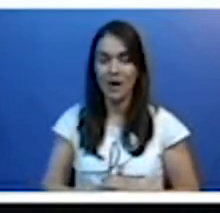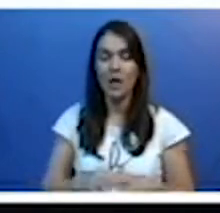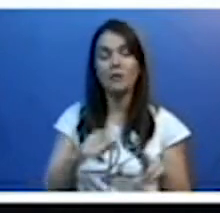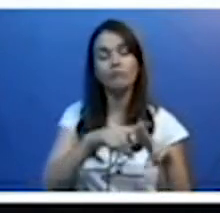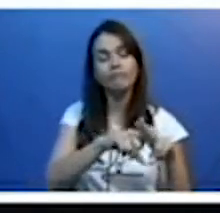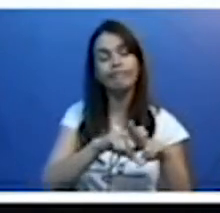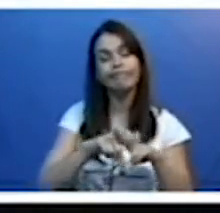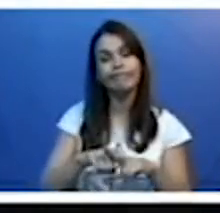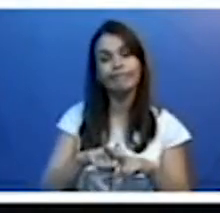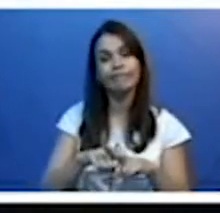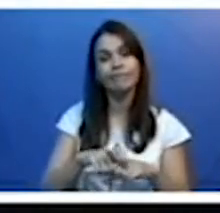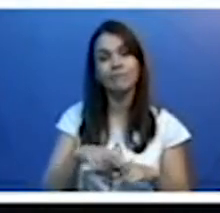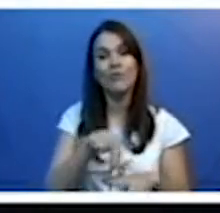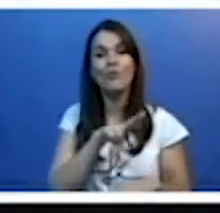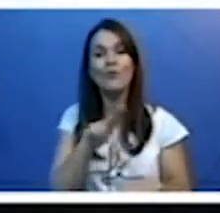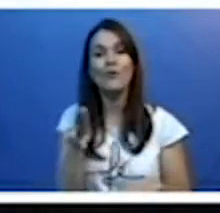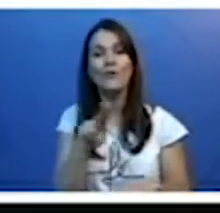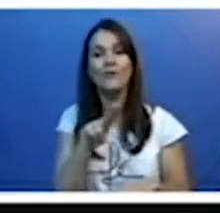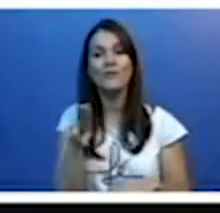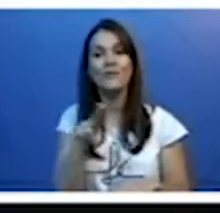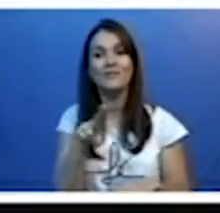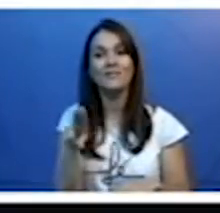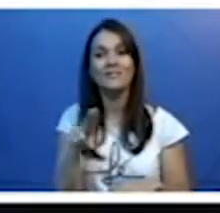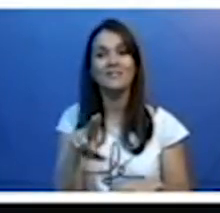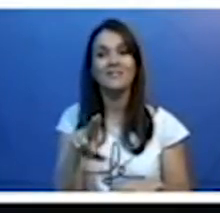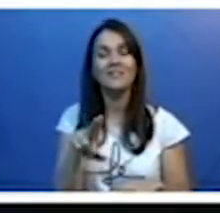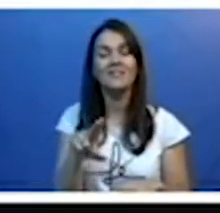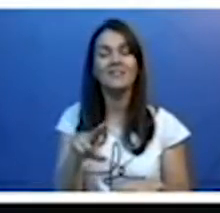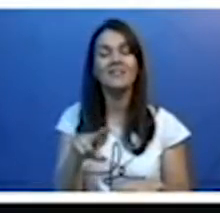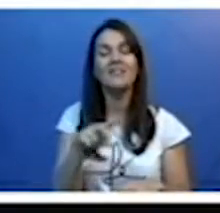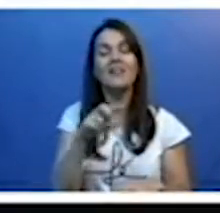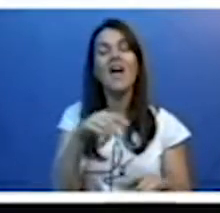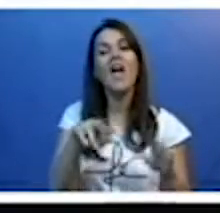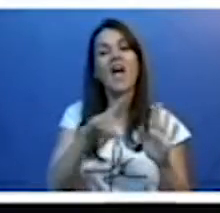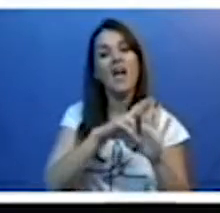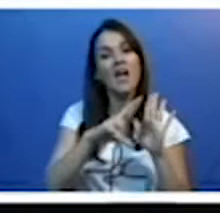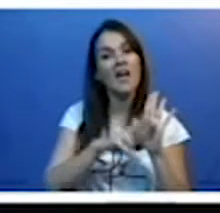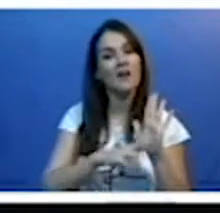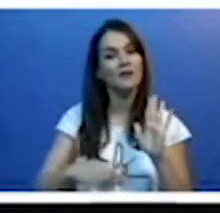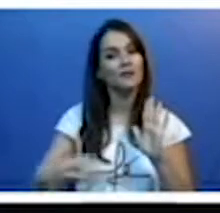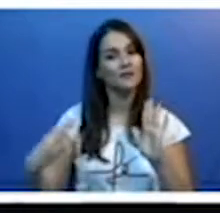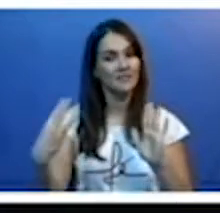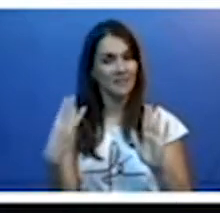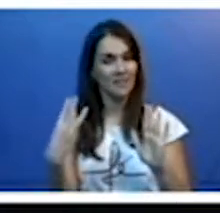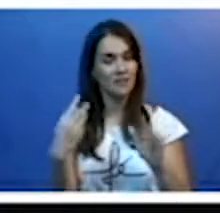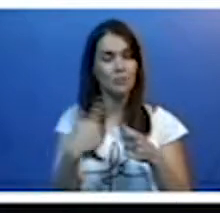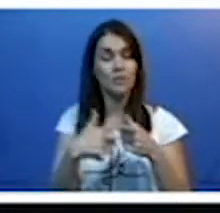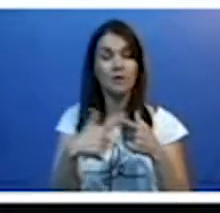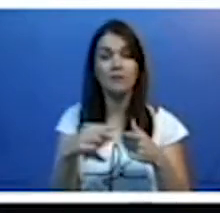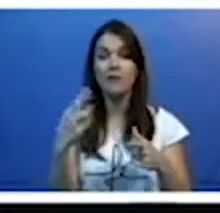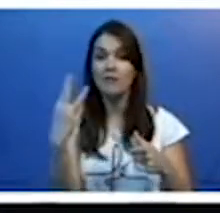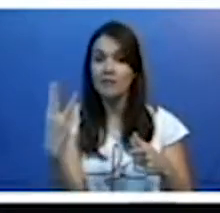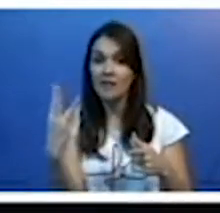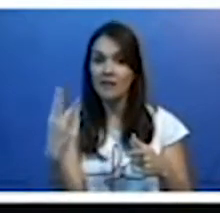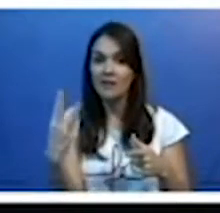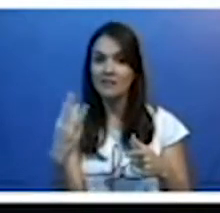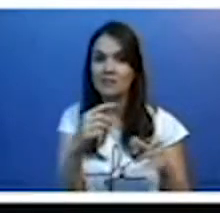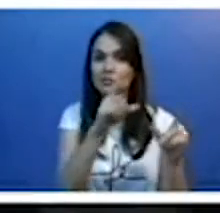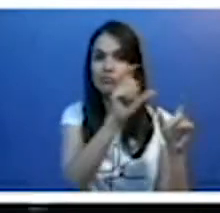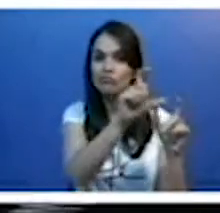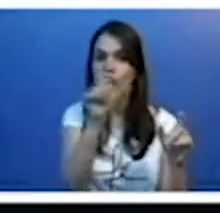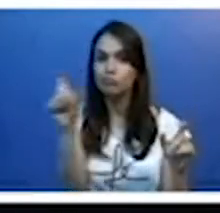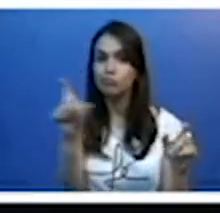isso, é chamada regra de 3. Bom, gente, vamos para o